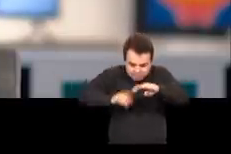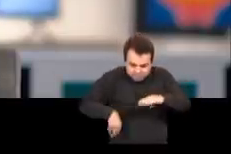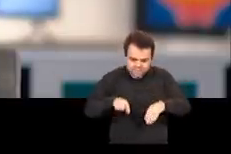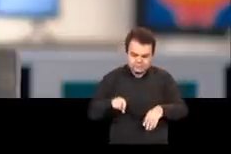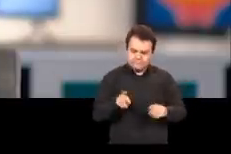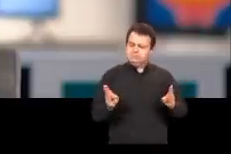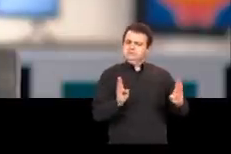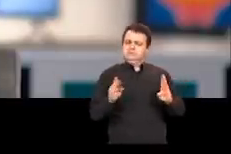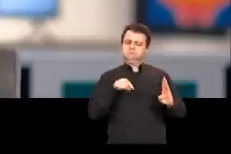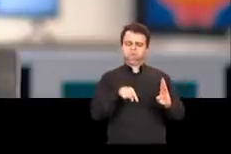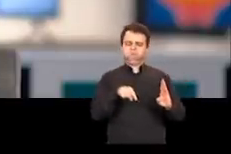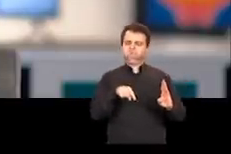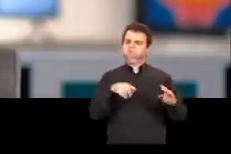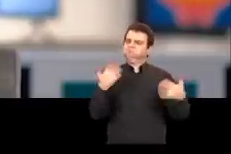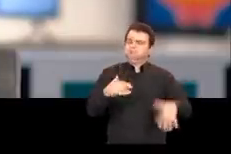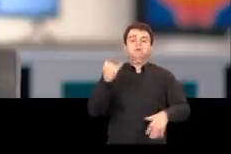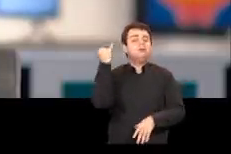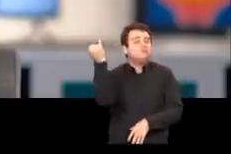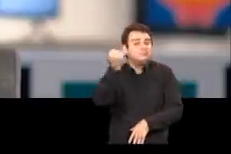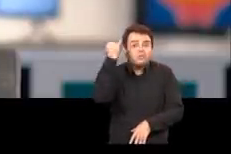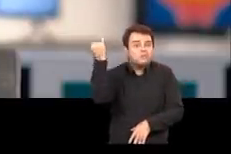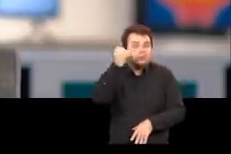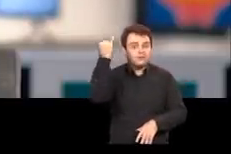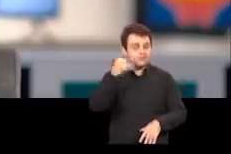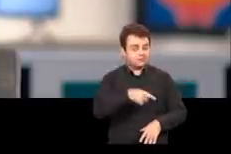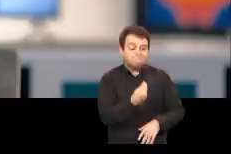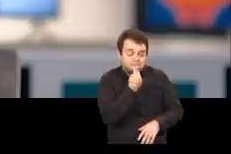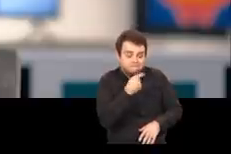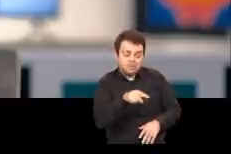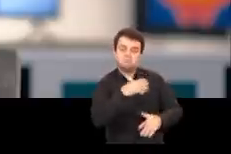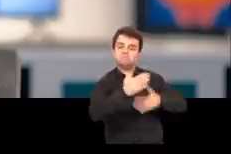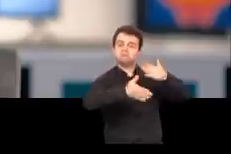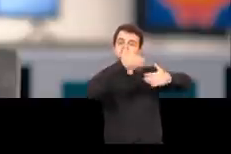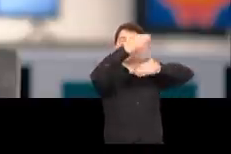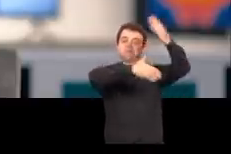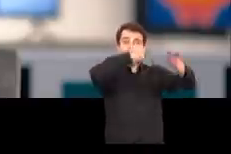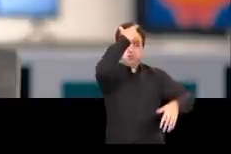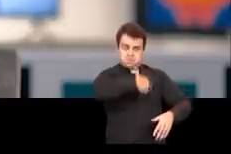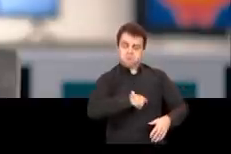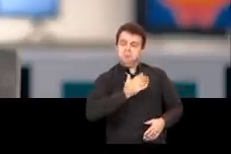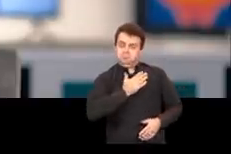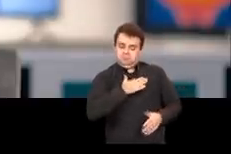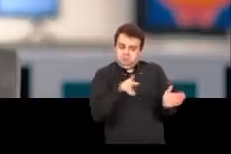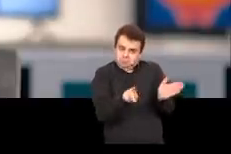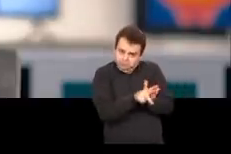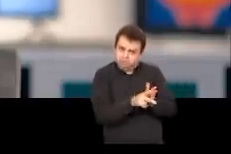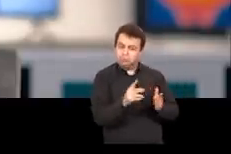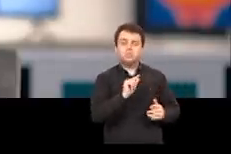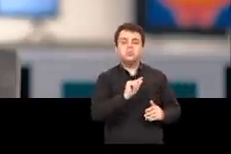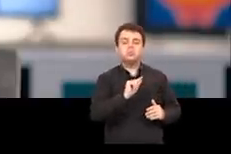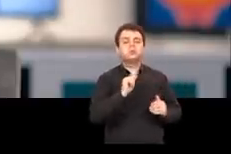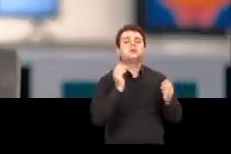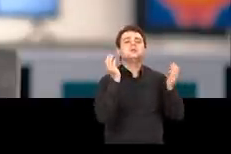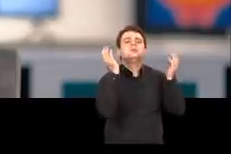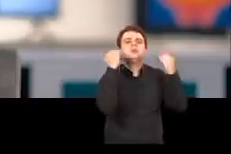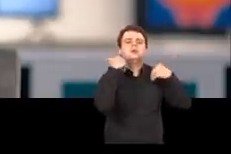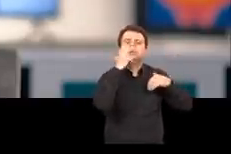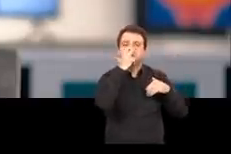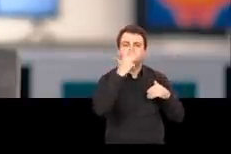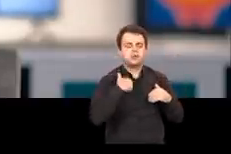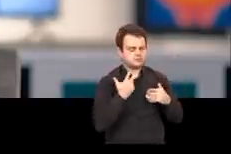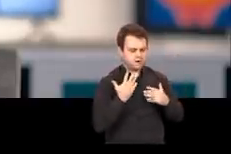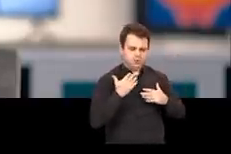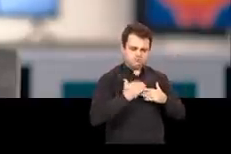a etapa mais importante do desenvolvimento humano. Ela tem papel estruturante para todo